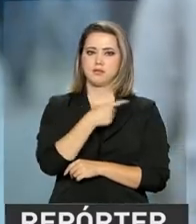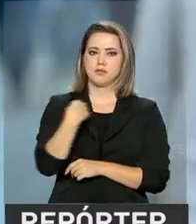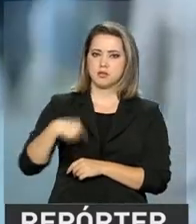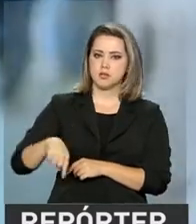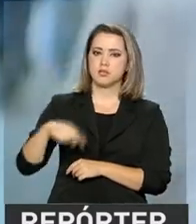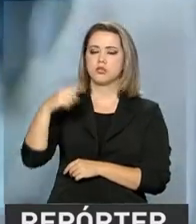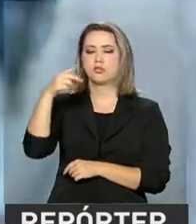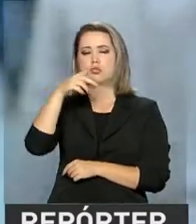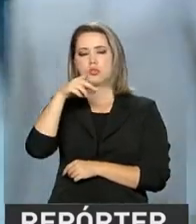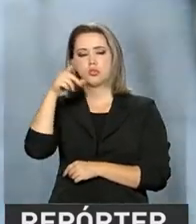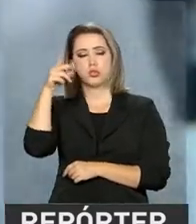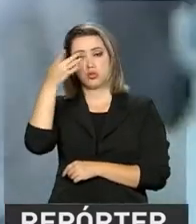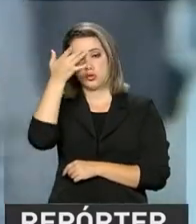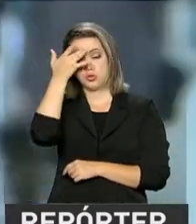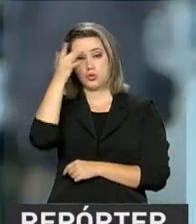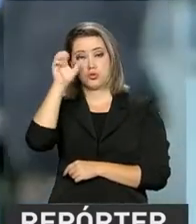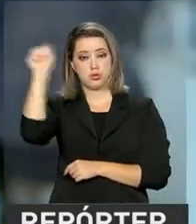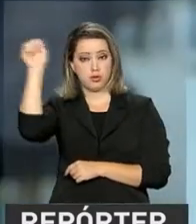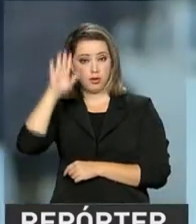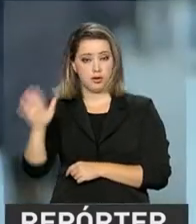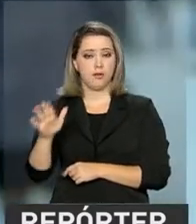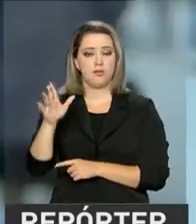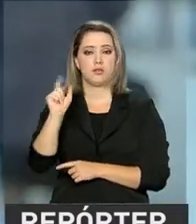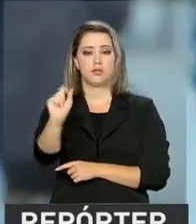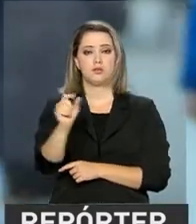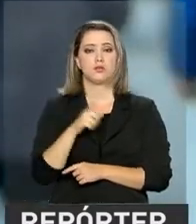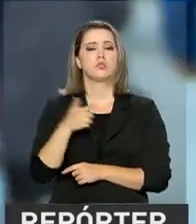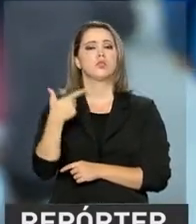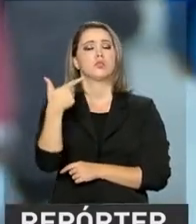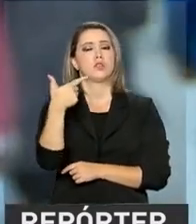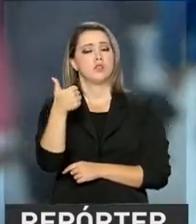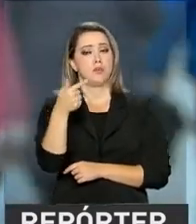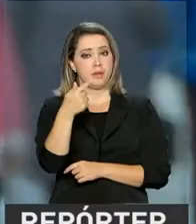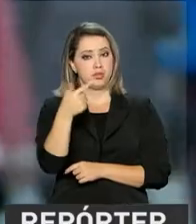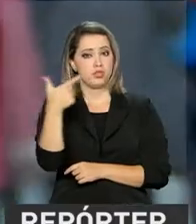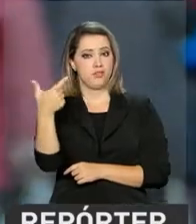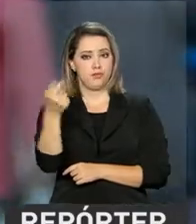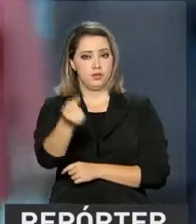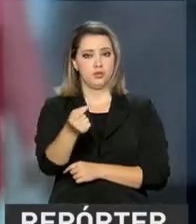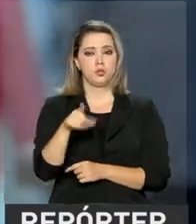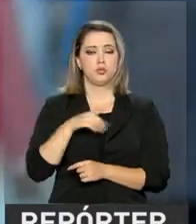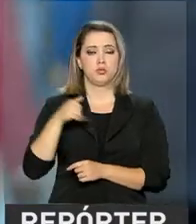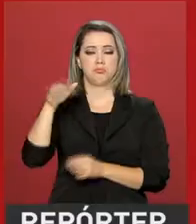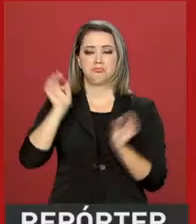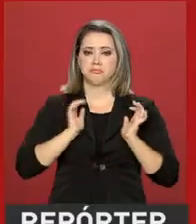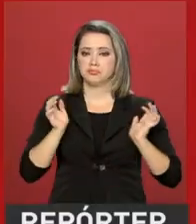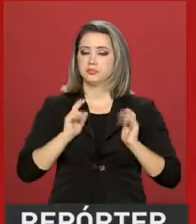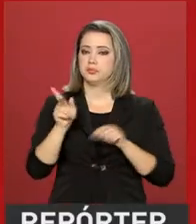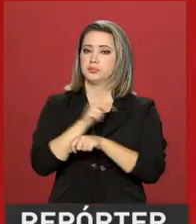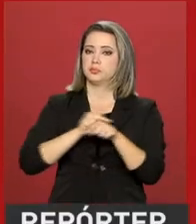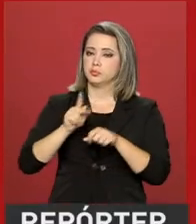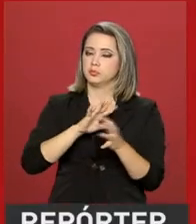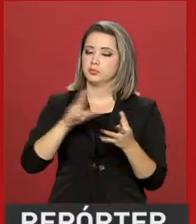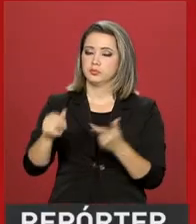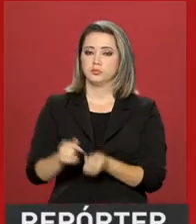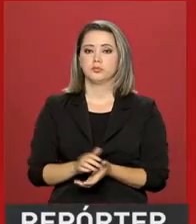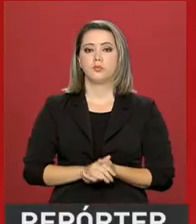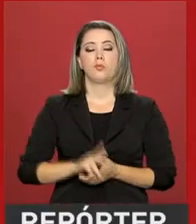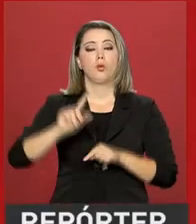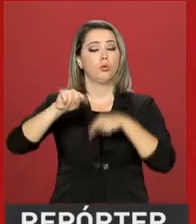sul e do g20 grupo formado pelos 20 países com as maiores economias do mundo no próximo semestre